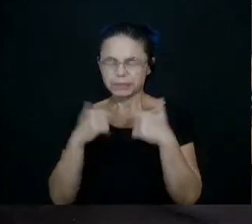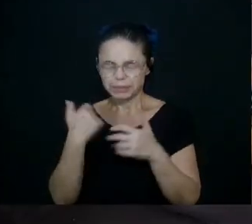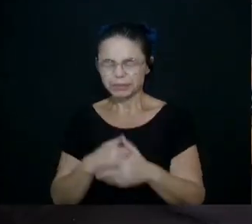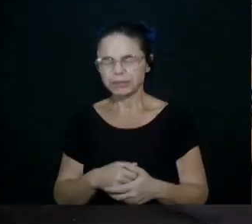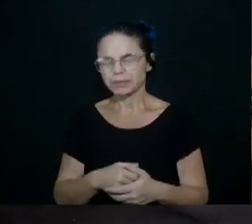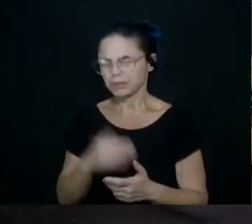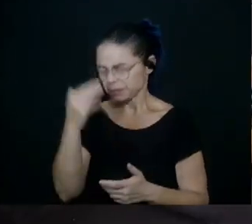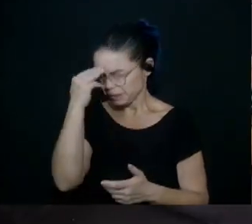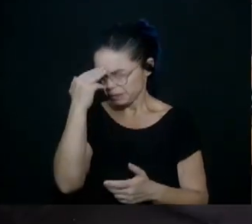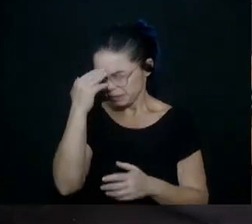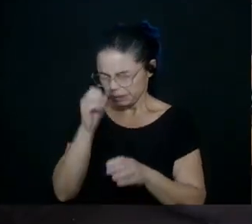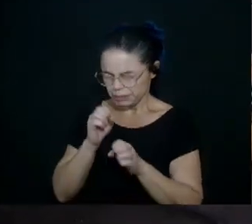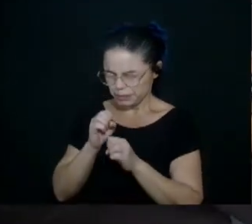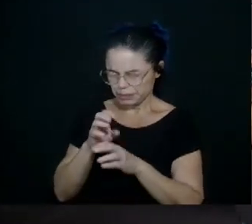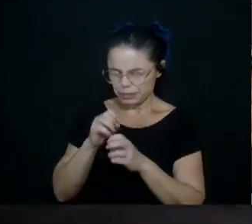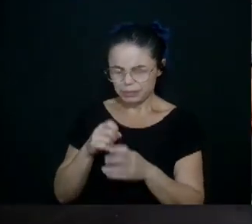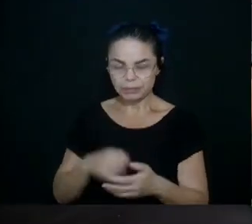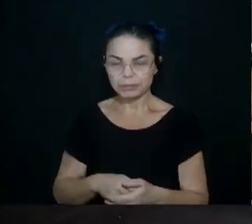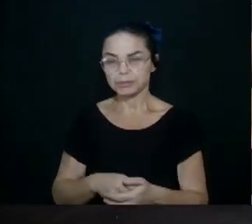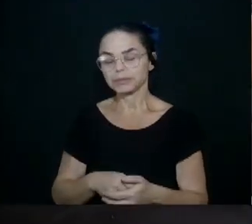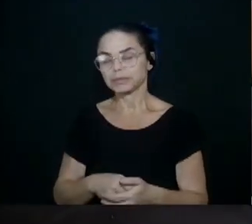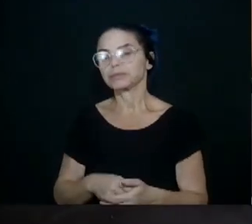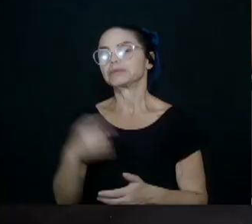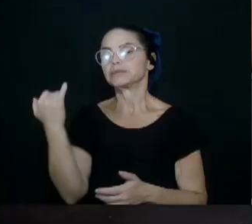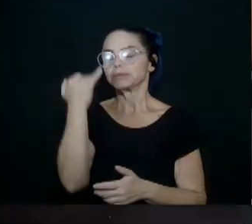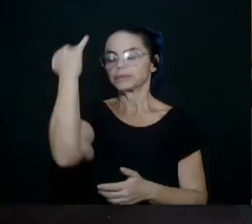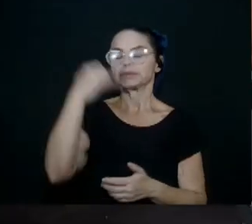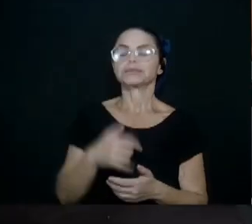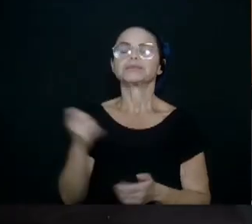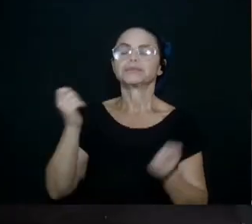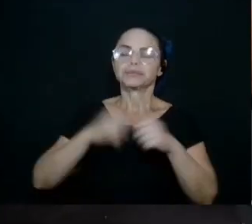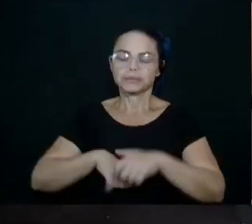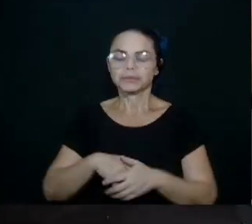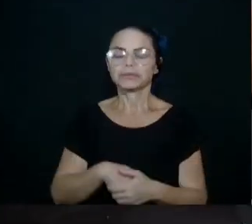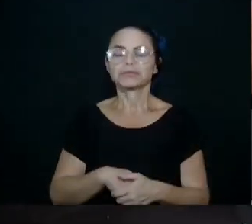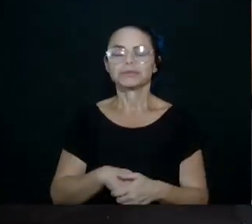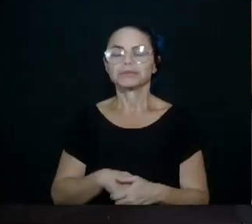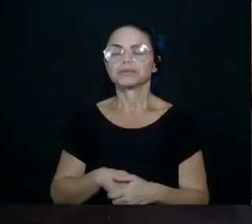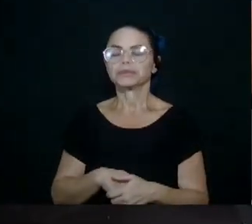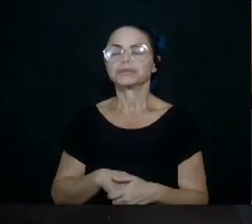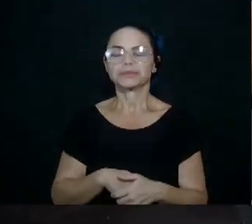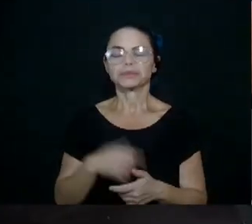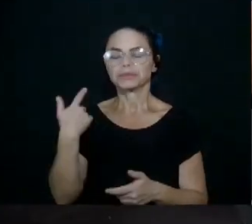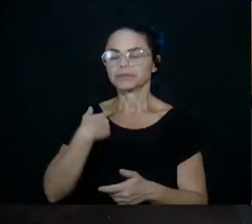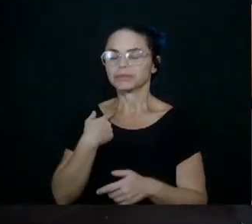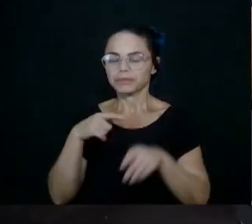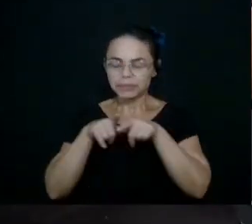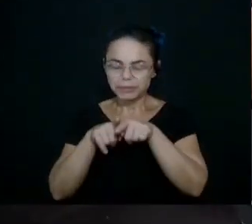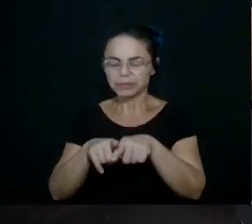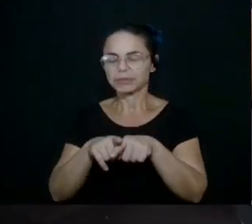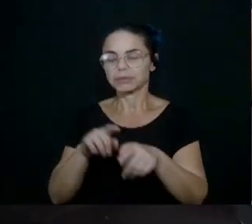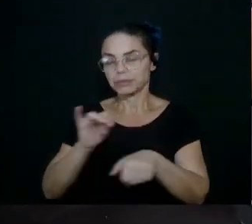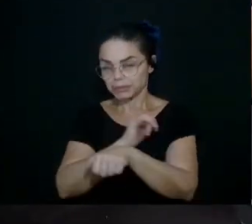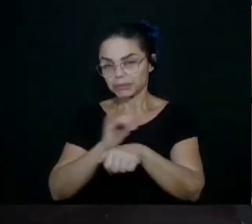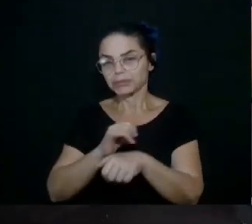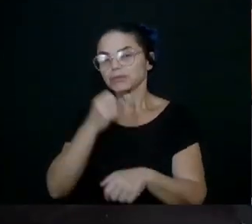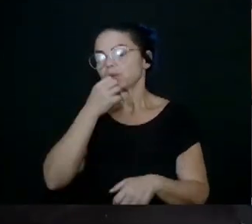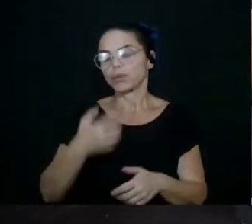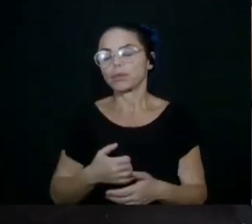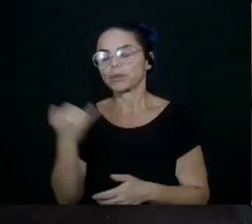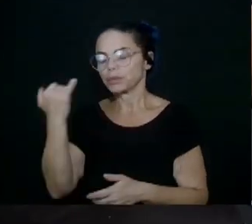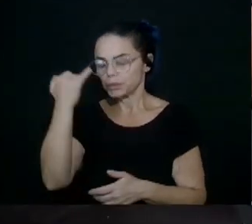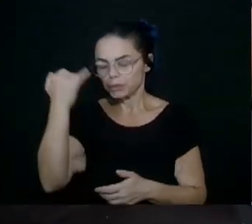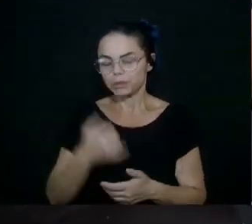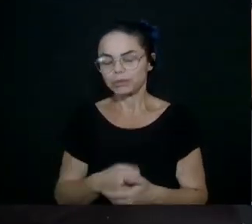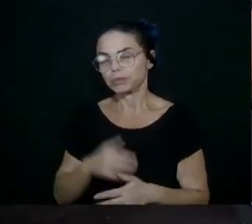que você fez, ela foi um marco para que você pudesse, enfim, alinhar as suas estratégias? Com certeza, fez total